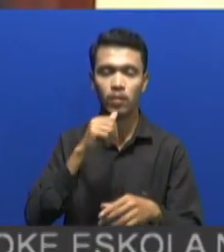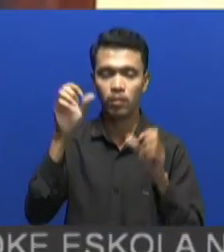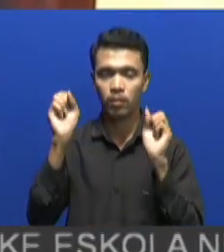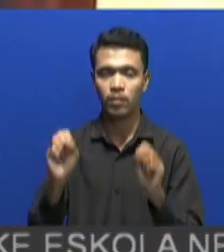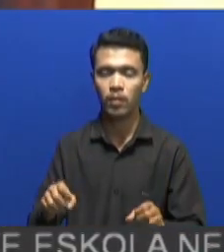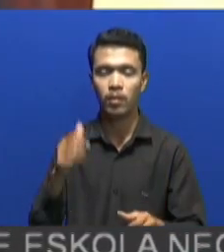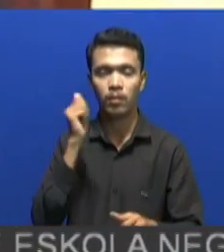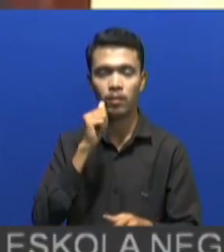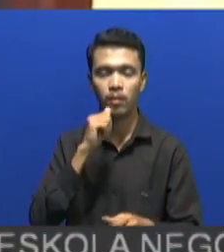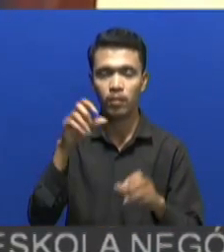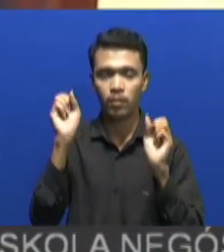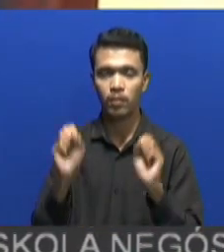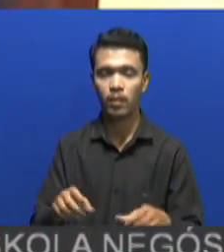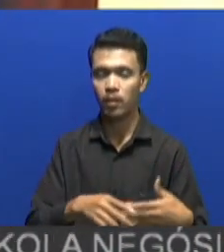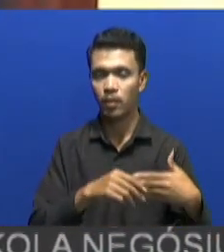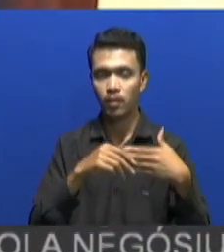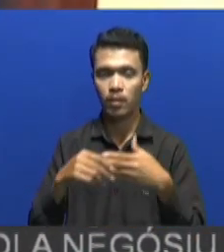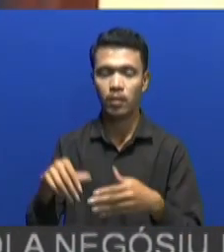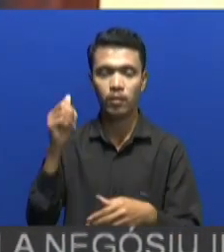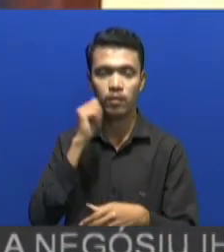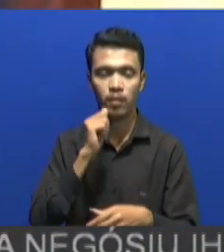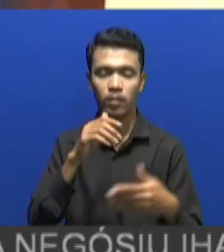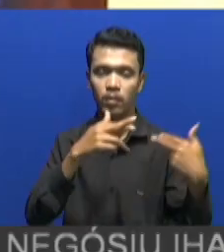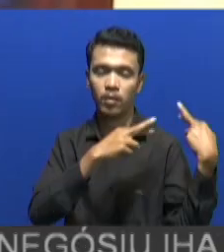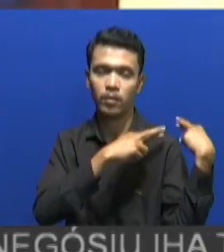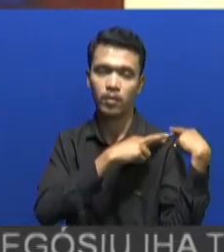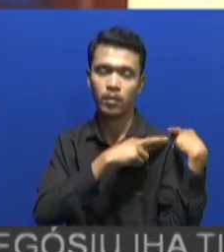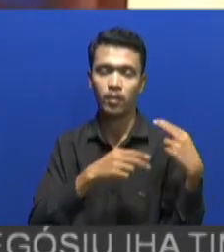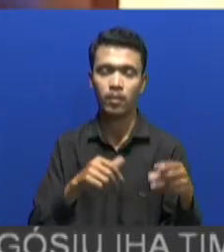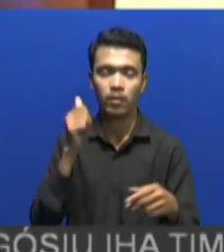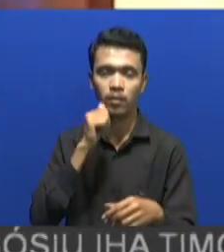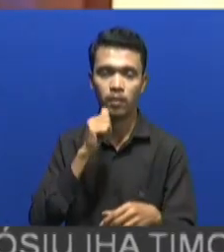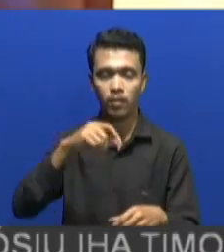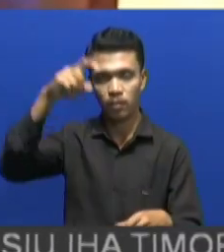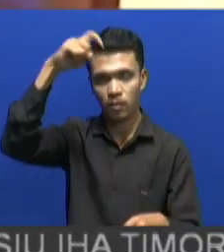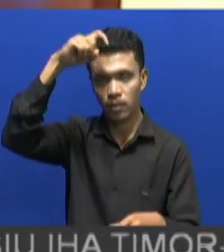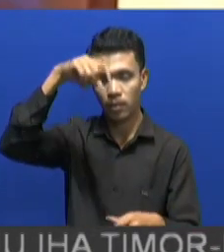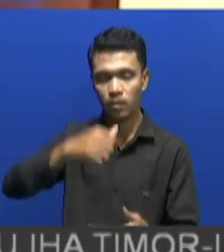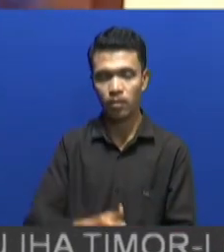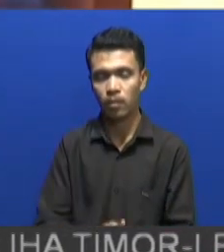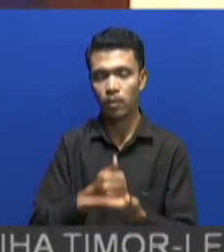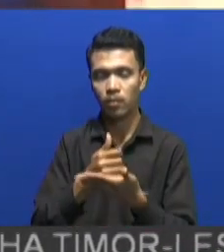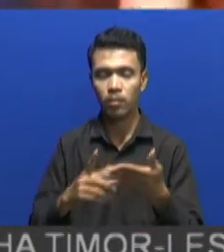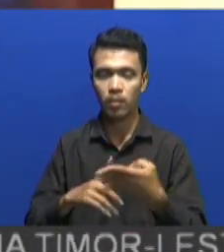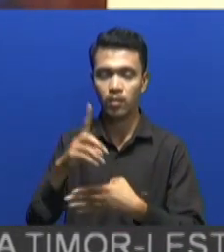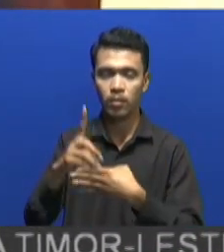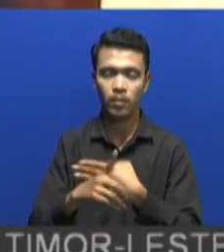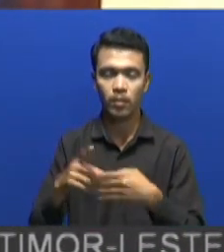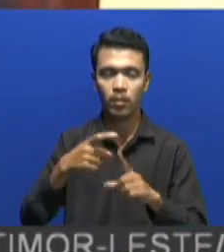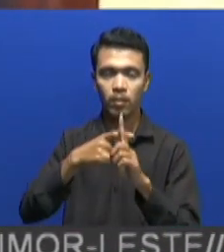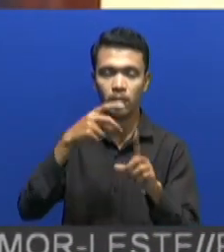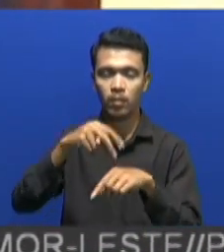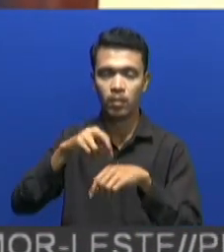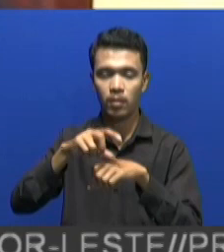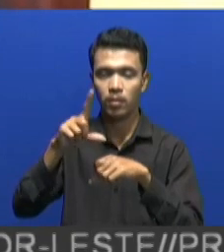Feito bele lidera, feito competente, feito e a potência, outro, contribui para o desenvolvimento. Usi nasional